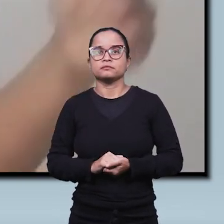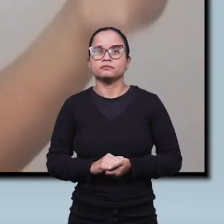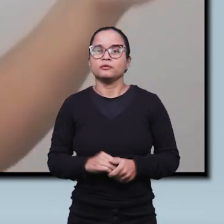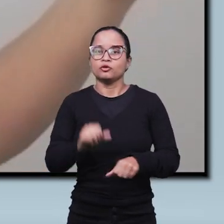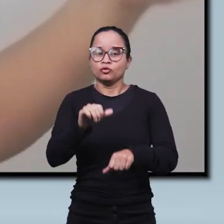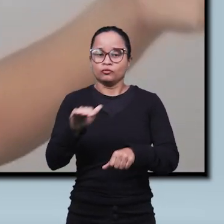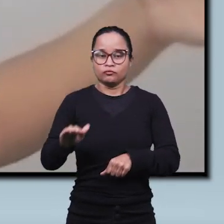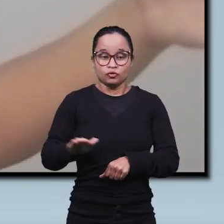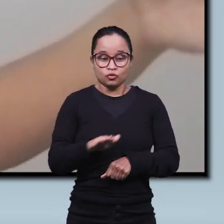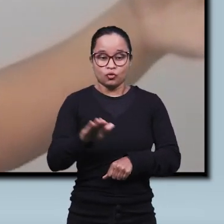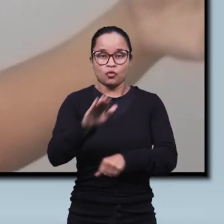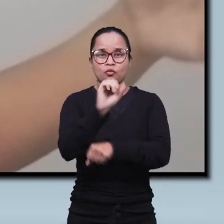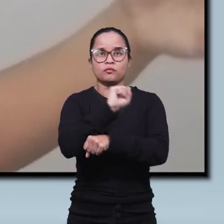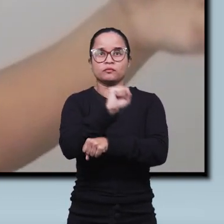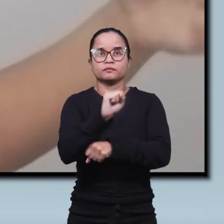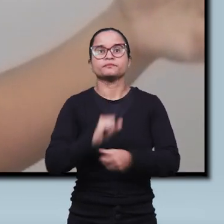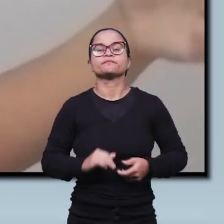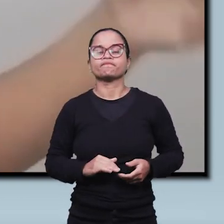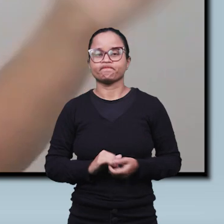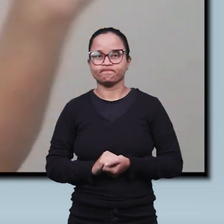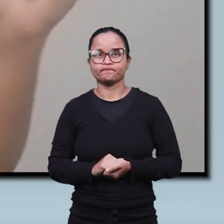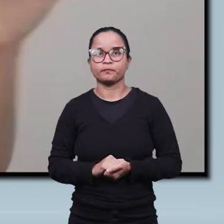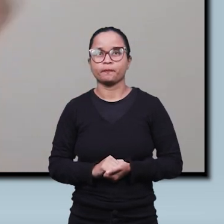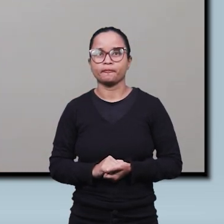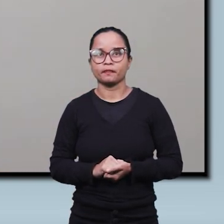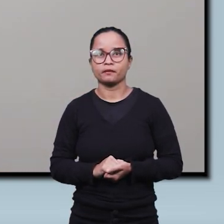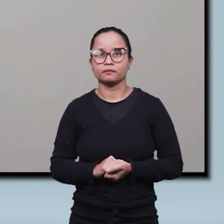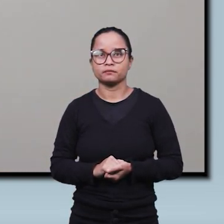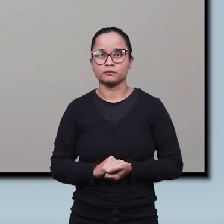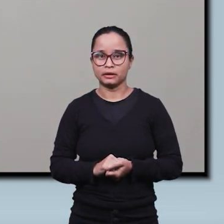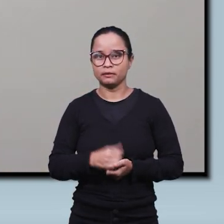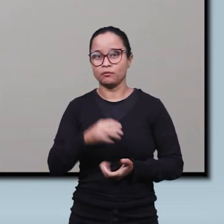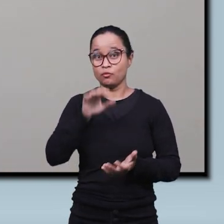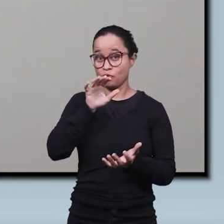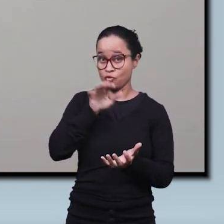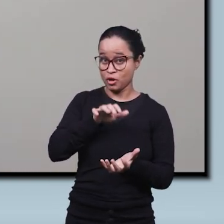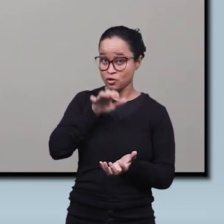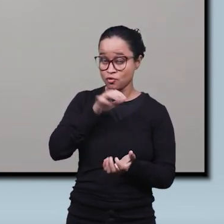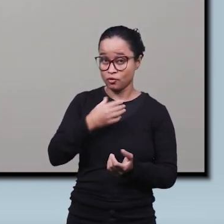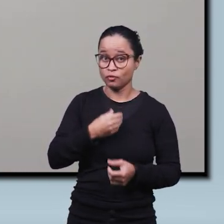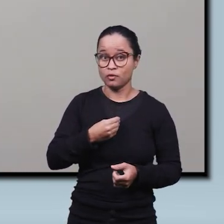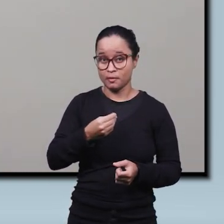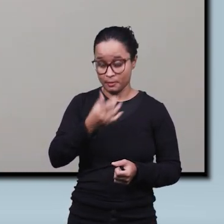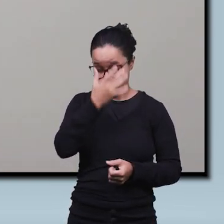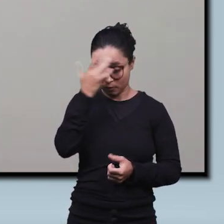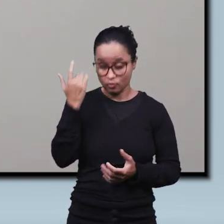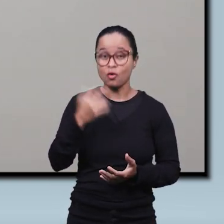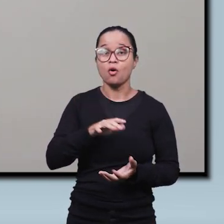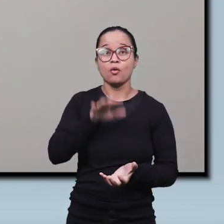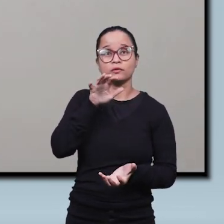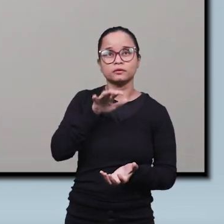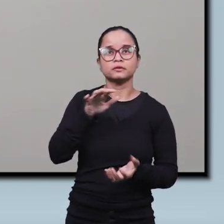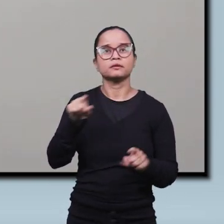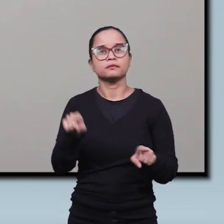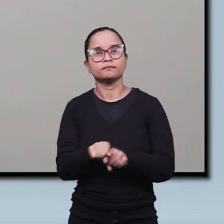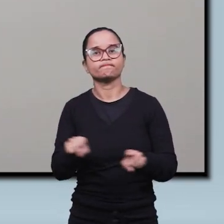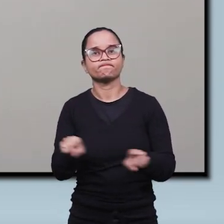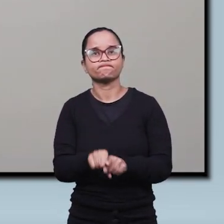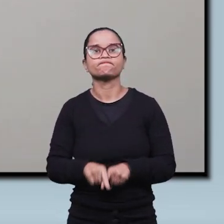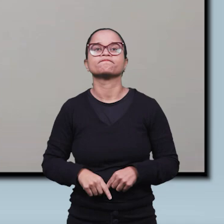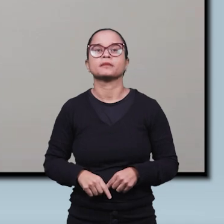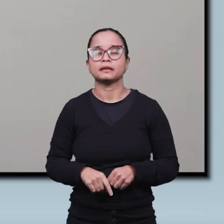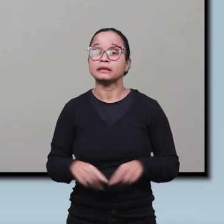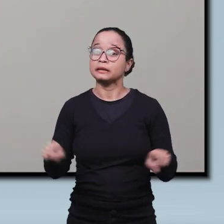veículo mais alargado, né? E para o idoso também ali classificado. Inclusive nós temos também